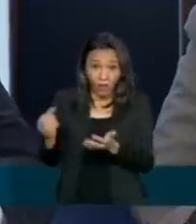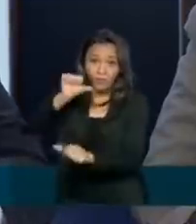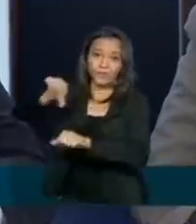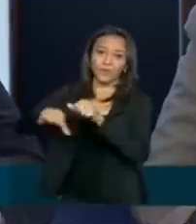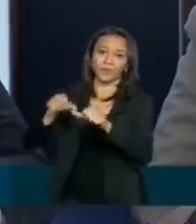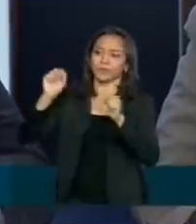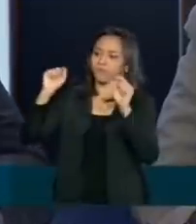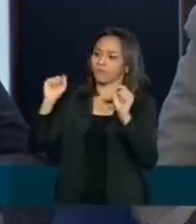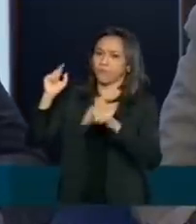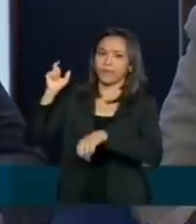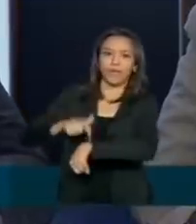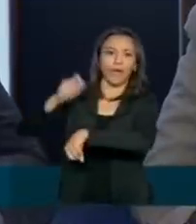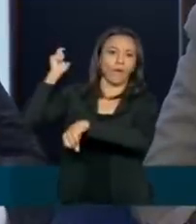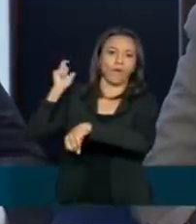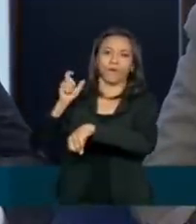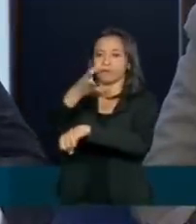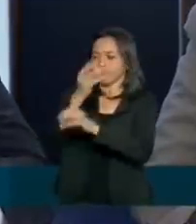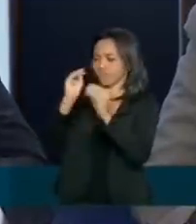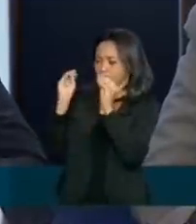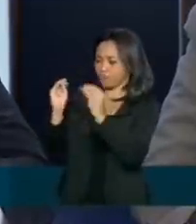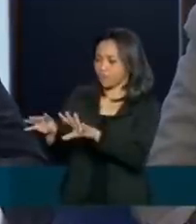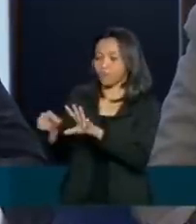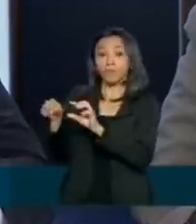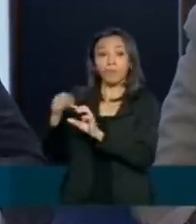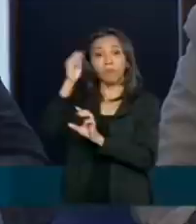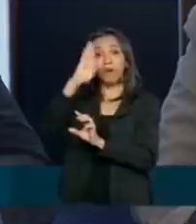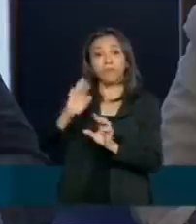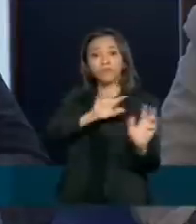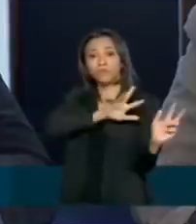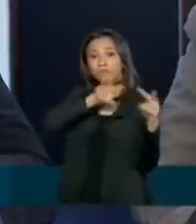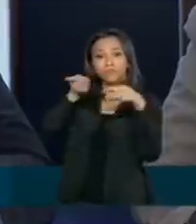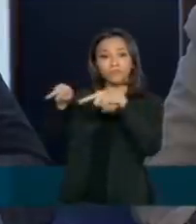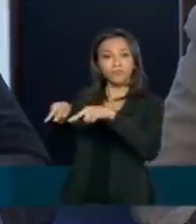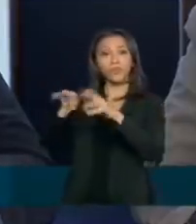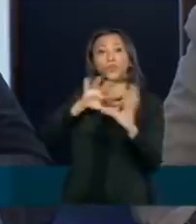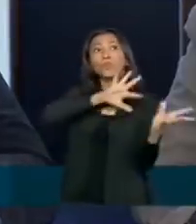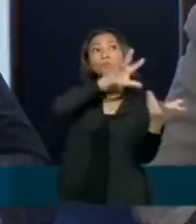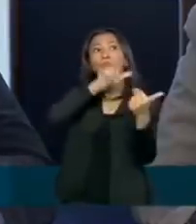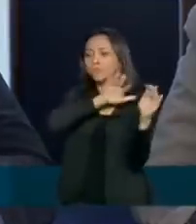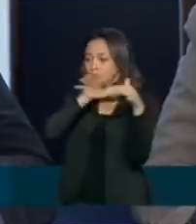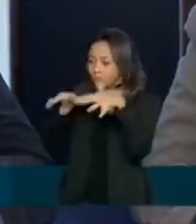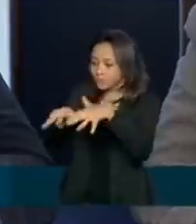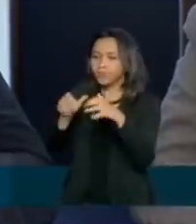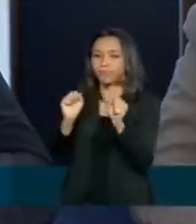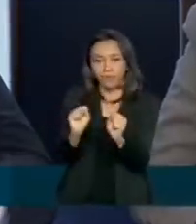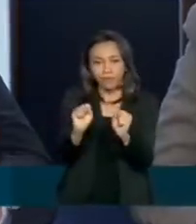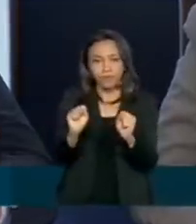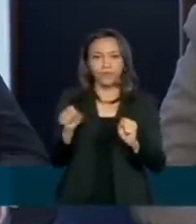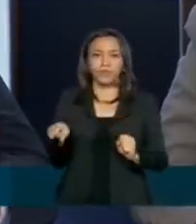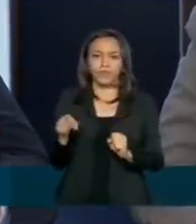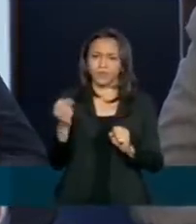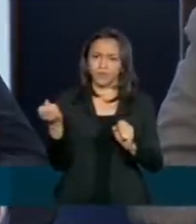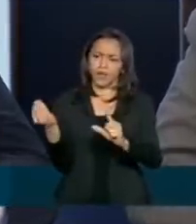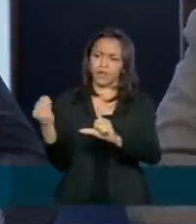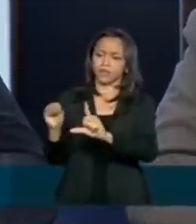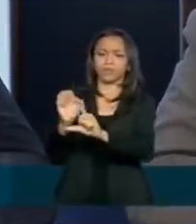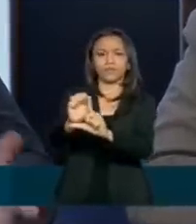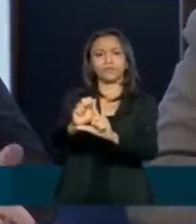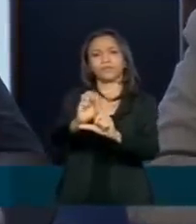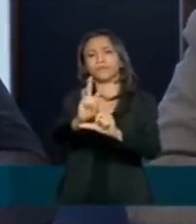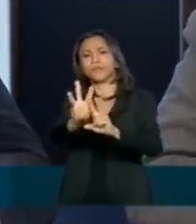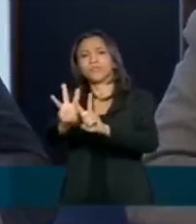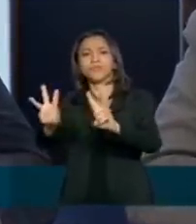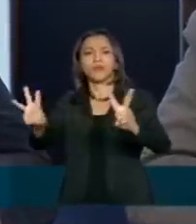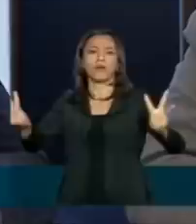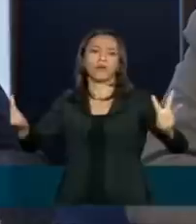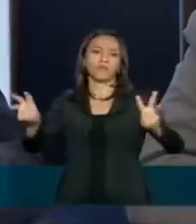o Brasil e para o mundo. É nesse site. Então, continuando, e está no site do Ministério da Saúde, vai estar